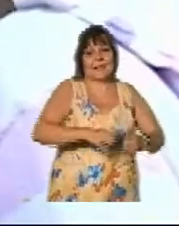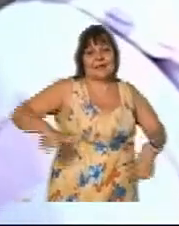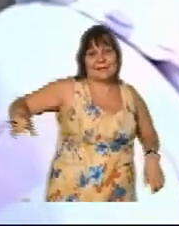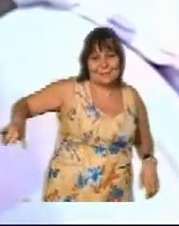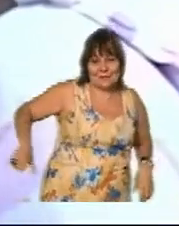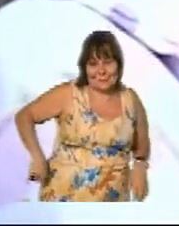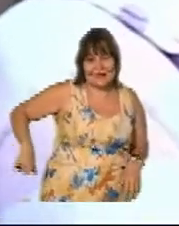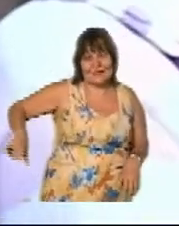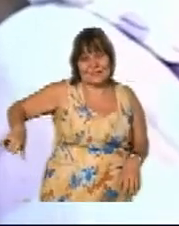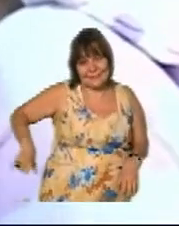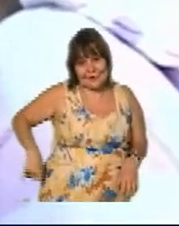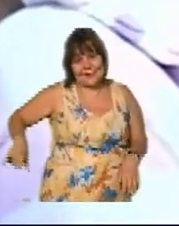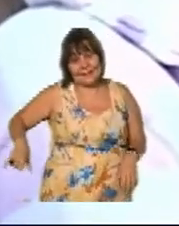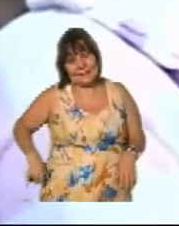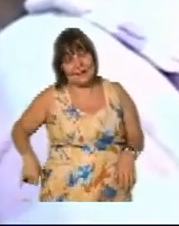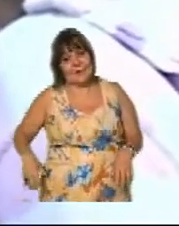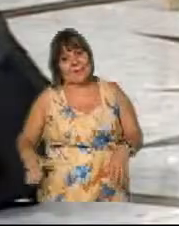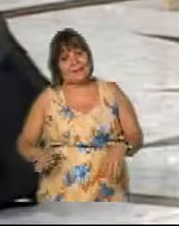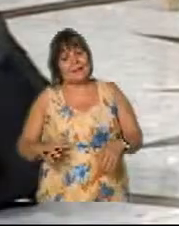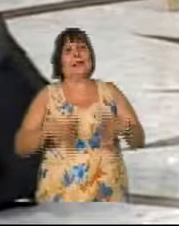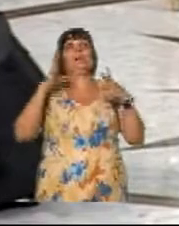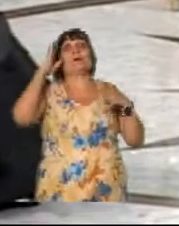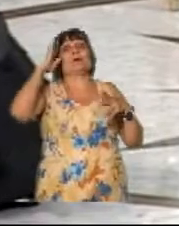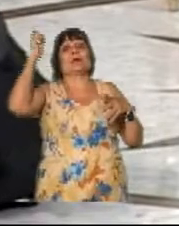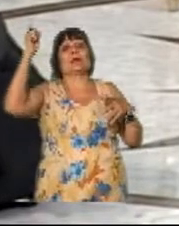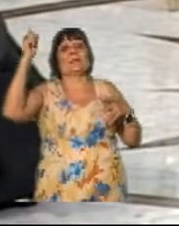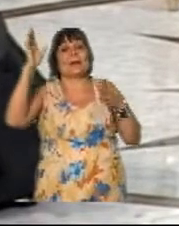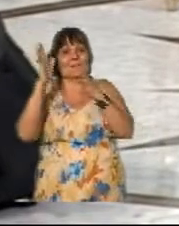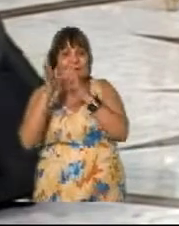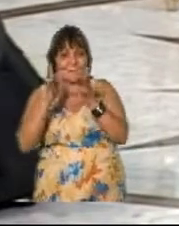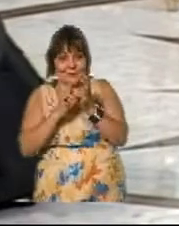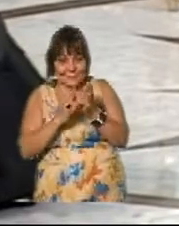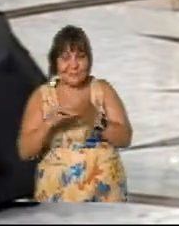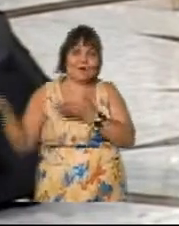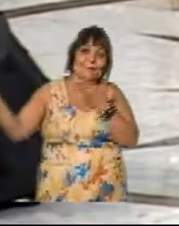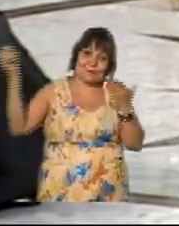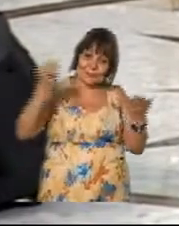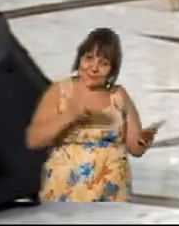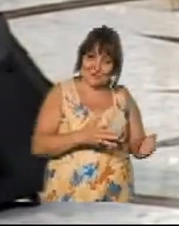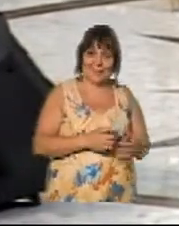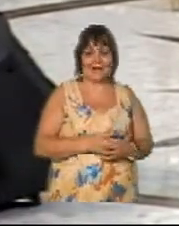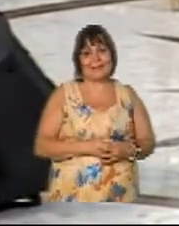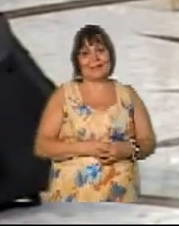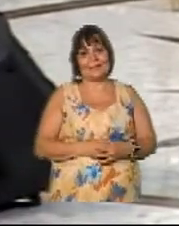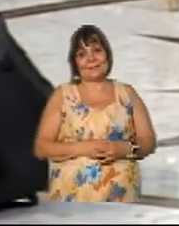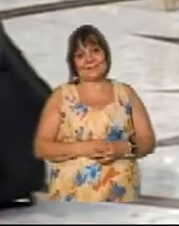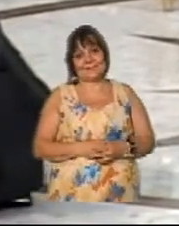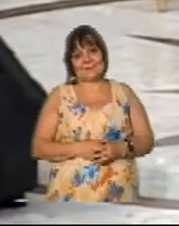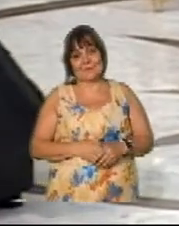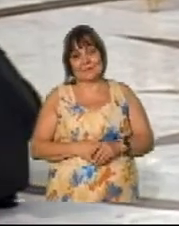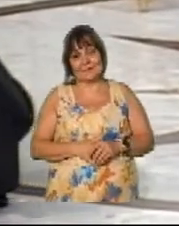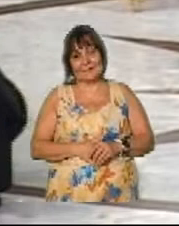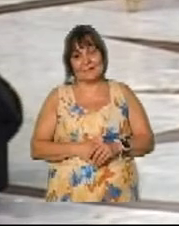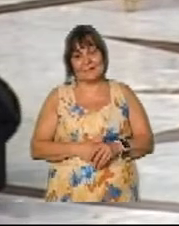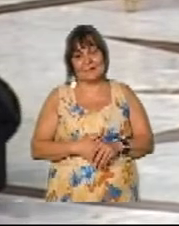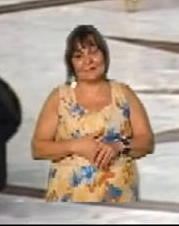a harmonia, a igreja não pode transpirar outra coisa. Então, isso, até que alguém diz assim, pô, você, se você quiser vai lá